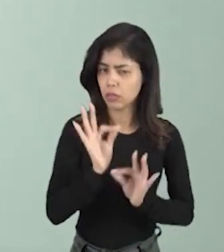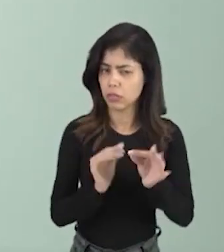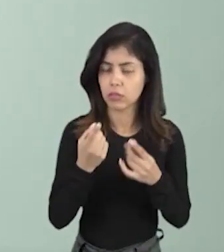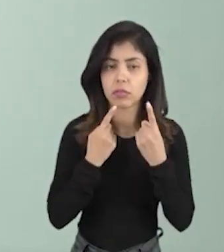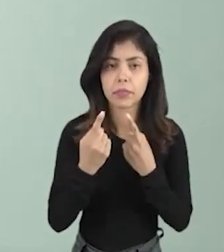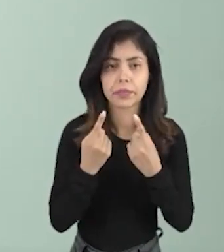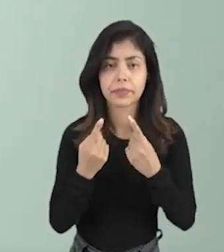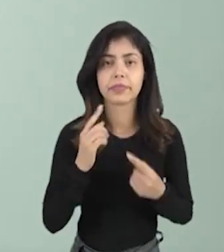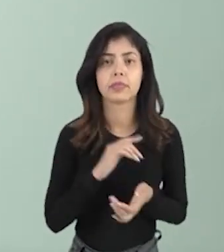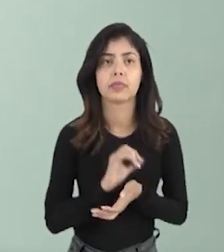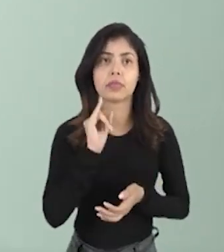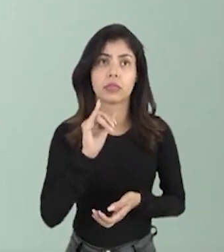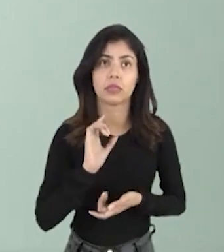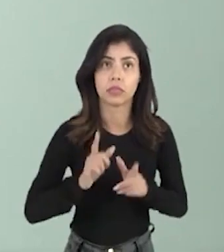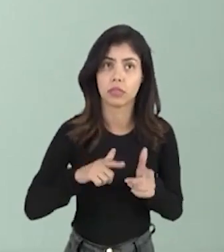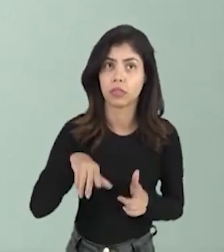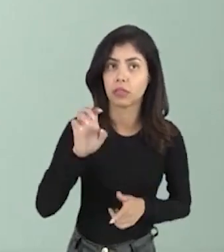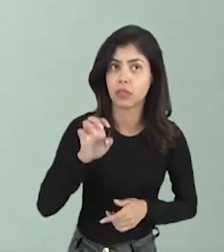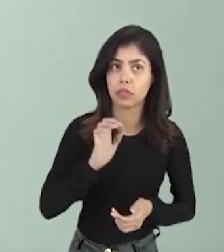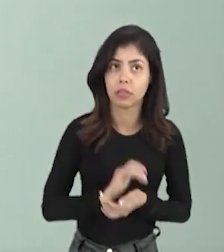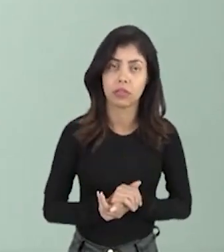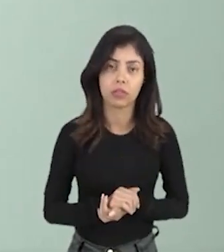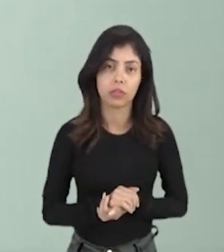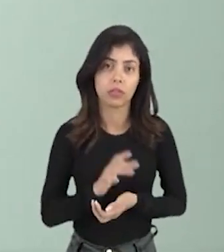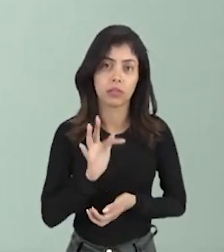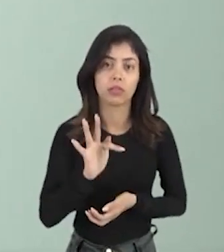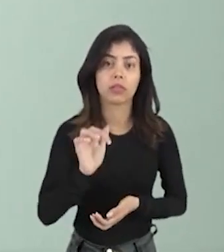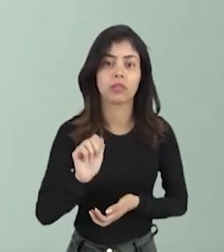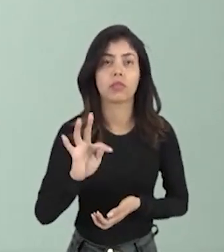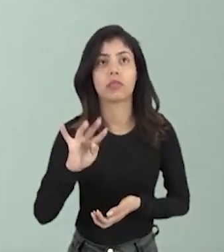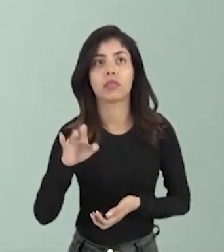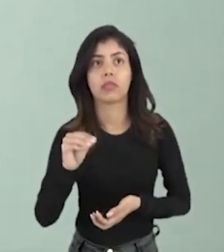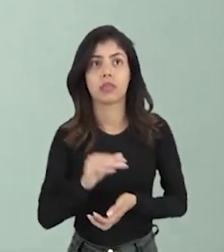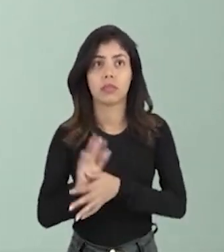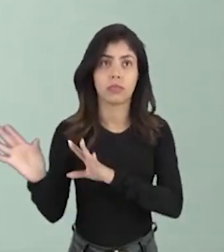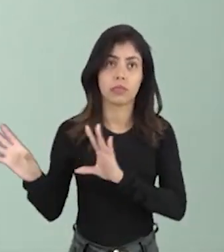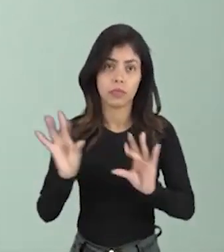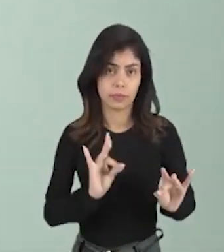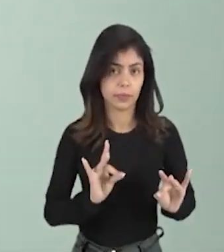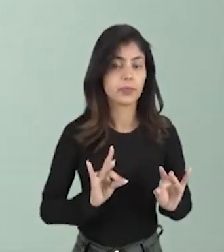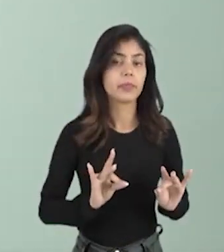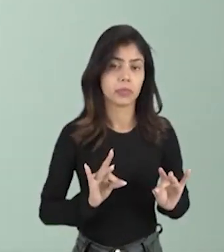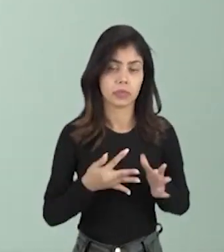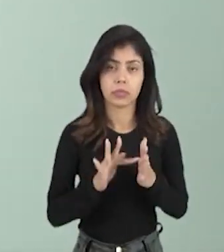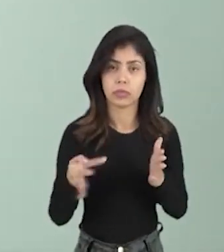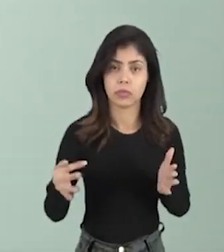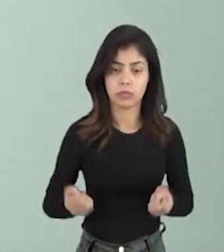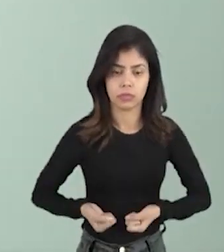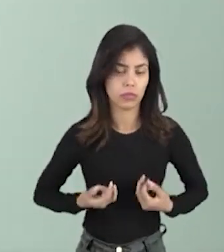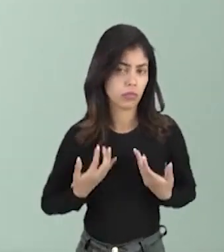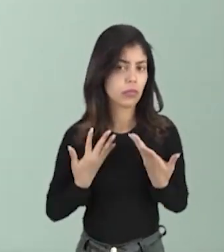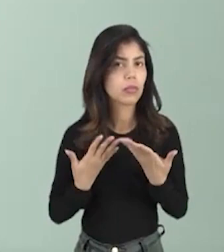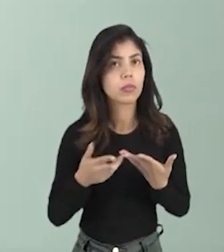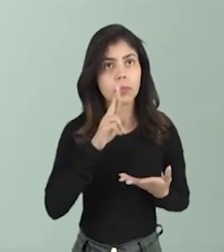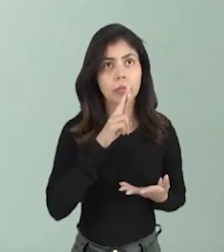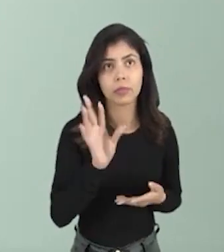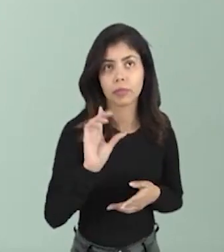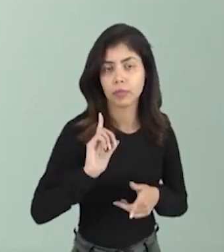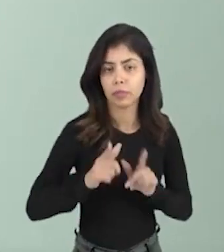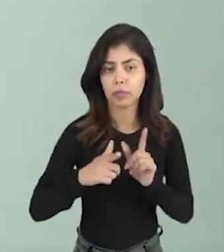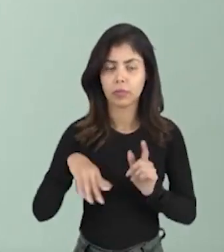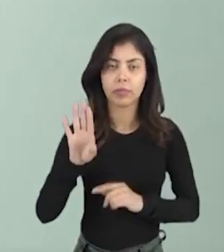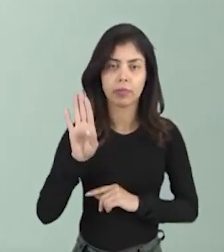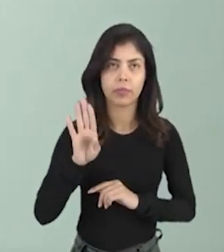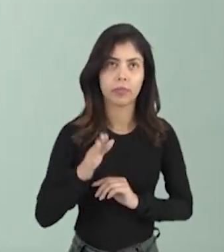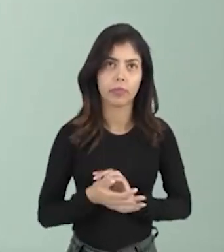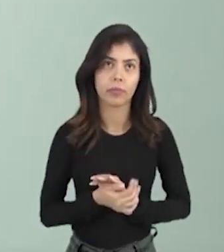da comunicação. Se fosse a letra E, seria a função fática. Nós estamos buscando aí a função emotiva. Então, a resposta